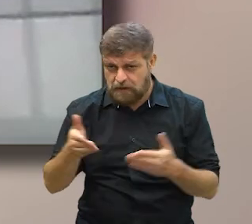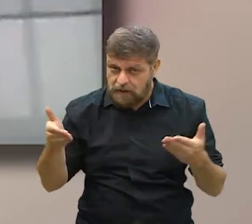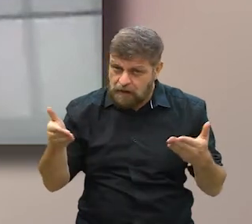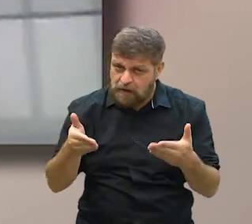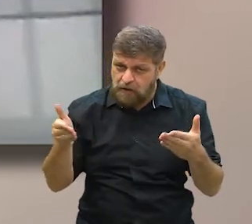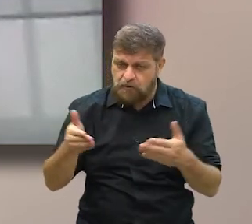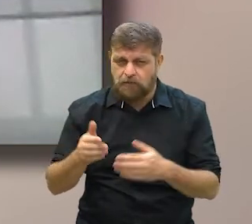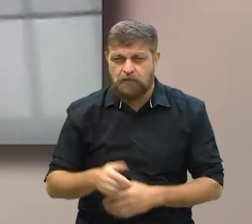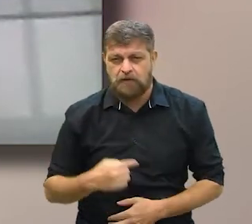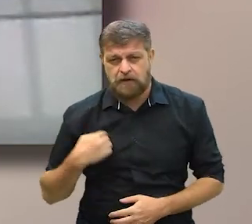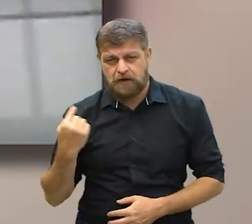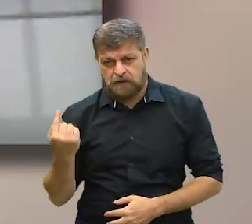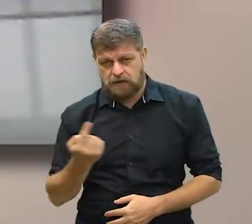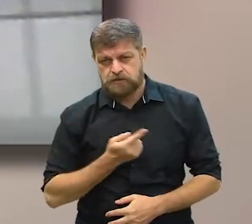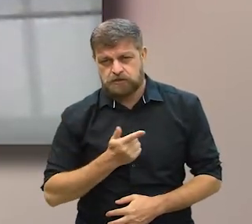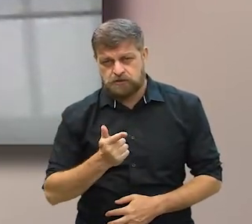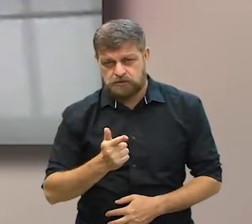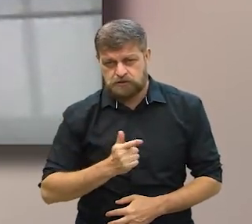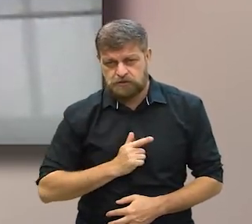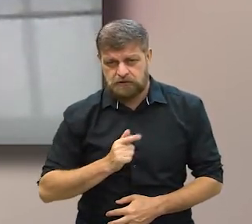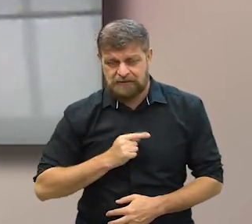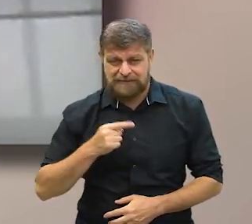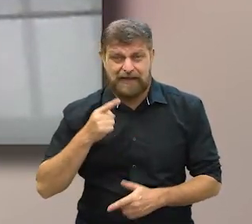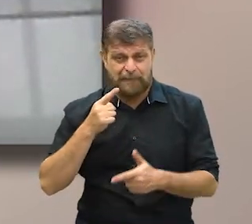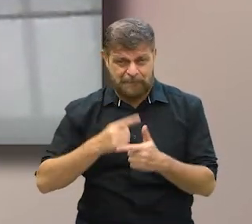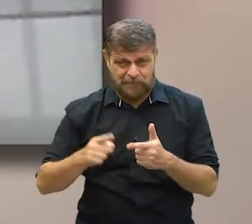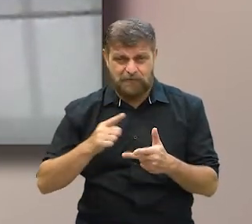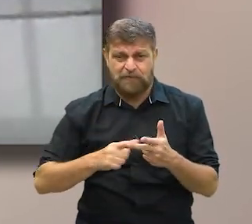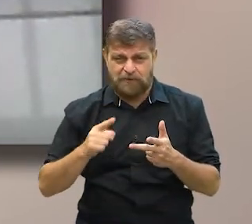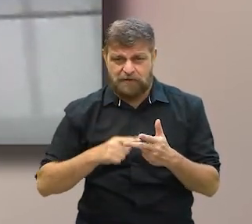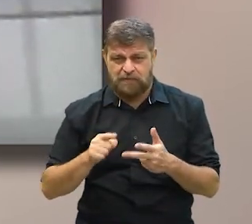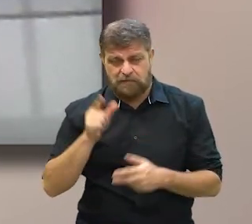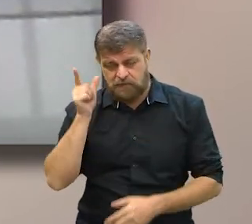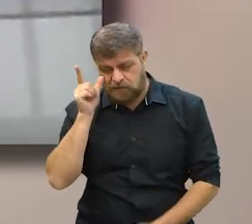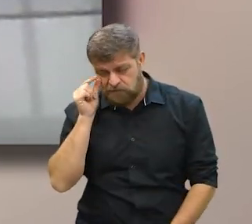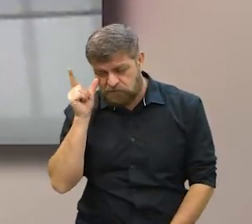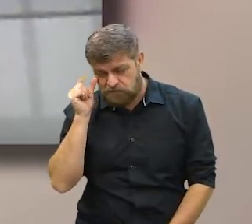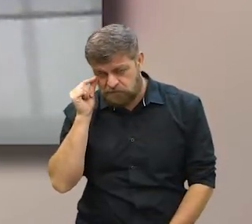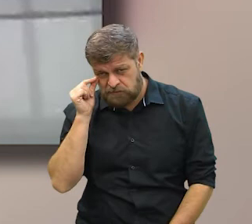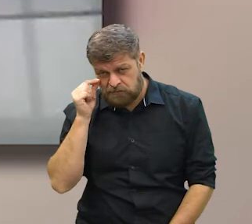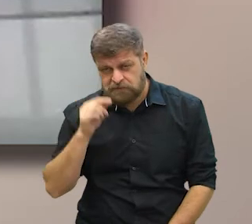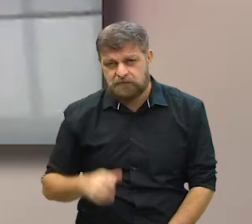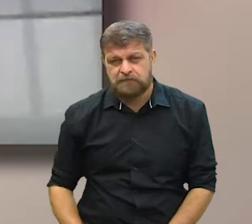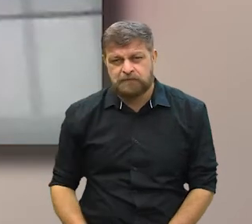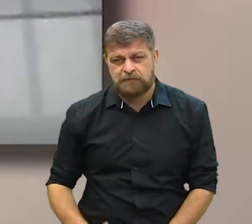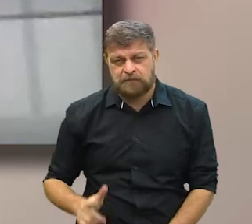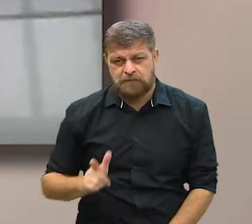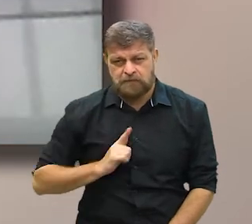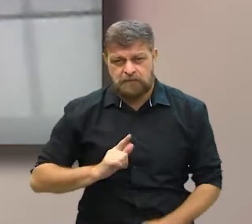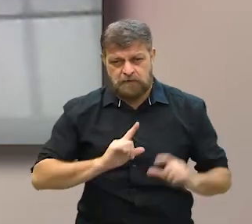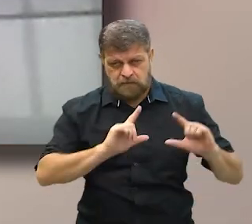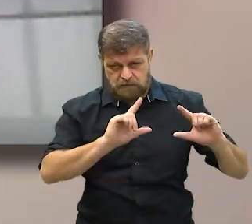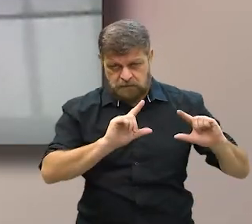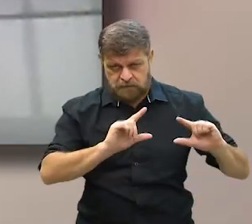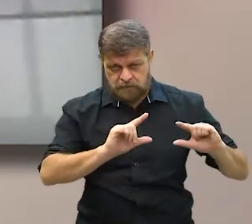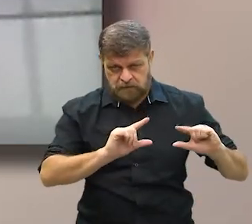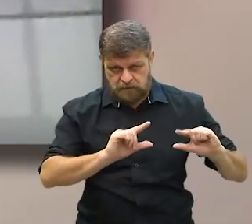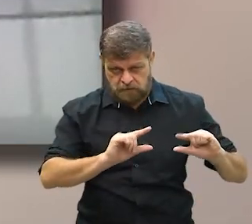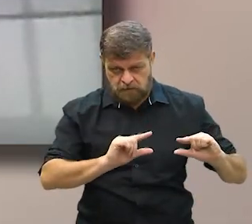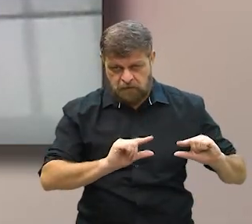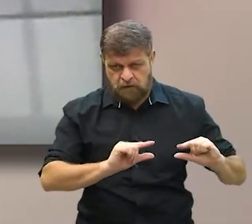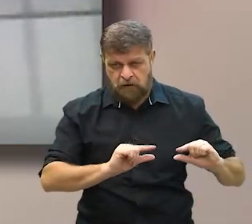Então, eu acho que, agora, além disso, a gente tem os distúrbios do sono, que têm sido, assim,